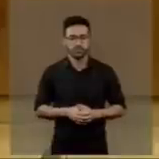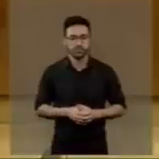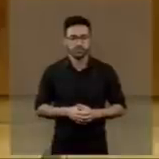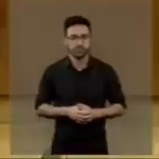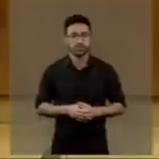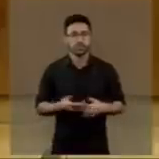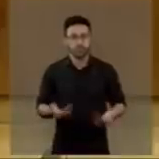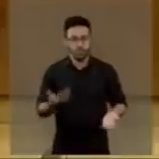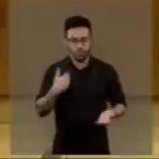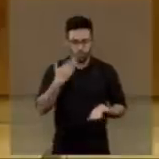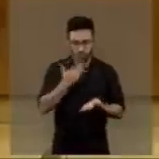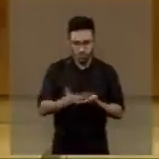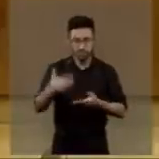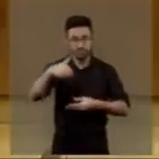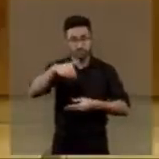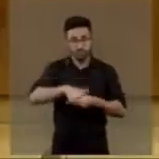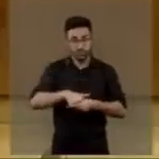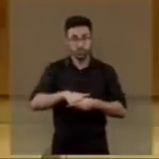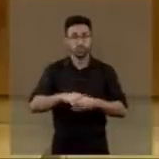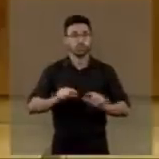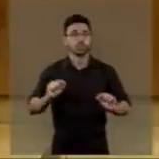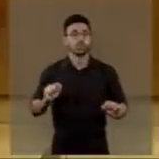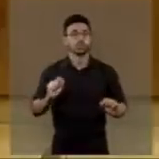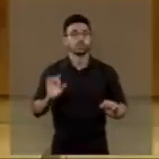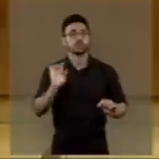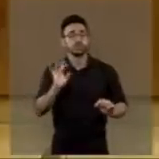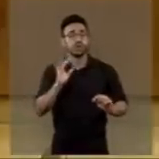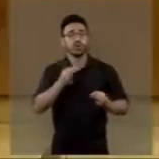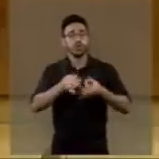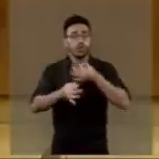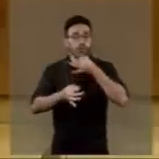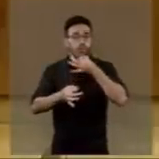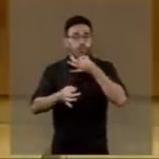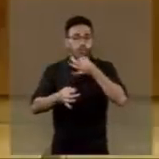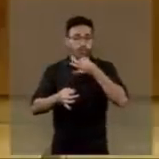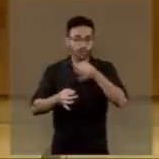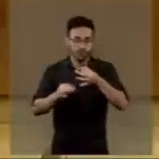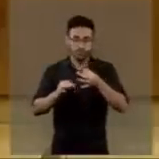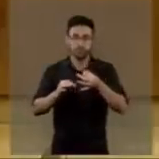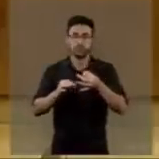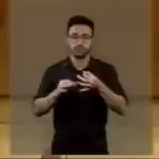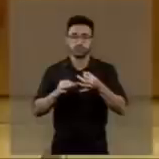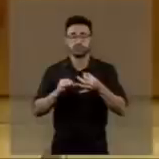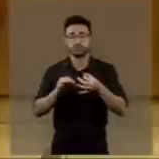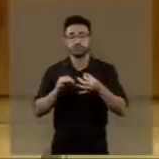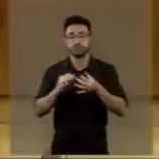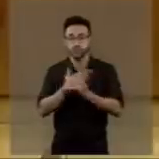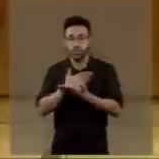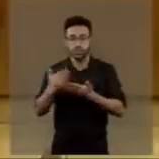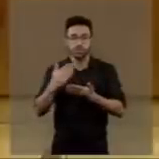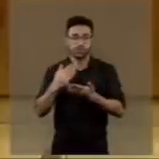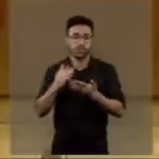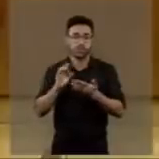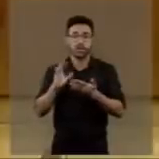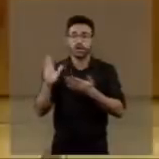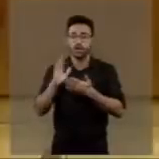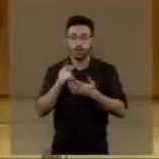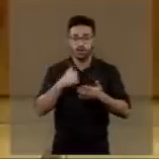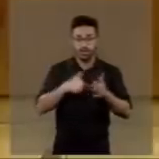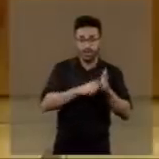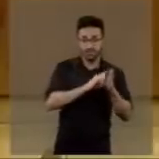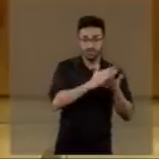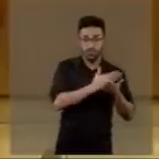ao meu voto, fazendo algumas observações iniciais, porque quando do início desse julgamento, alguns dos ministros aqui